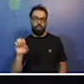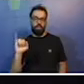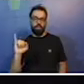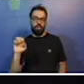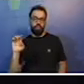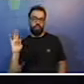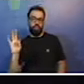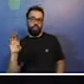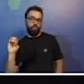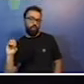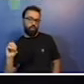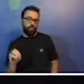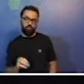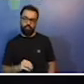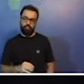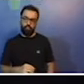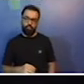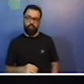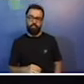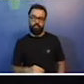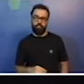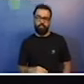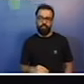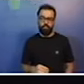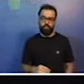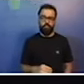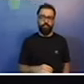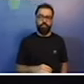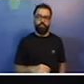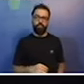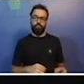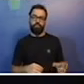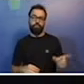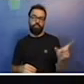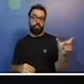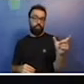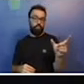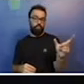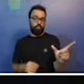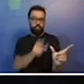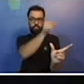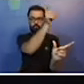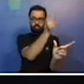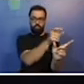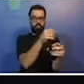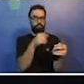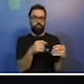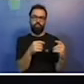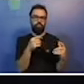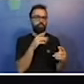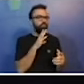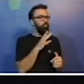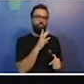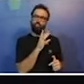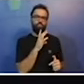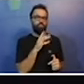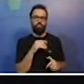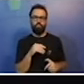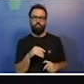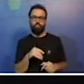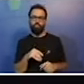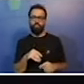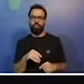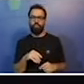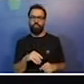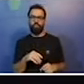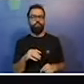um sujeito indeterminado aí dentro dessa chave. Come-se bem nesse restaurante. Come-se bem quem? Não sabemos,